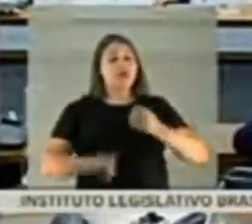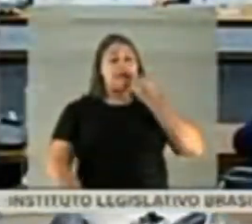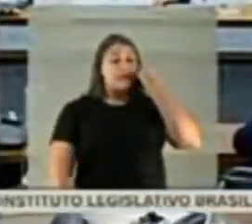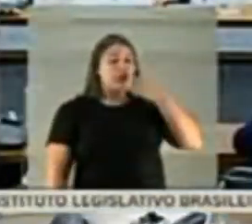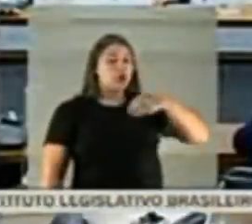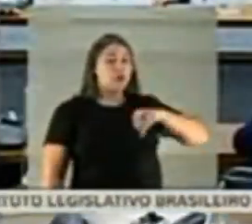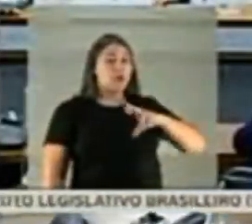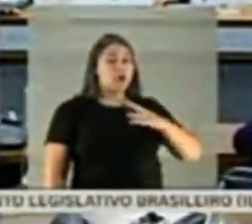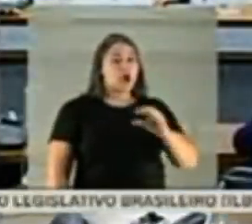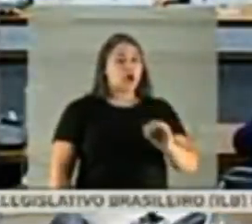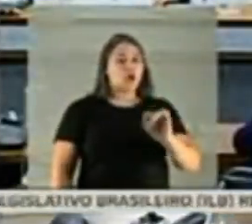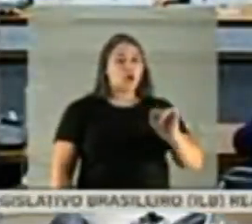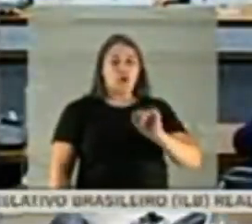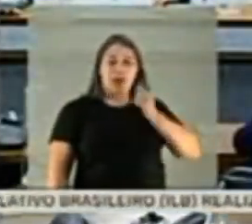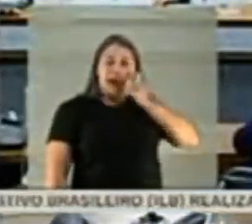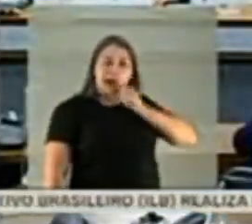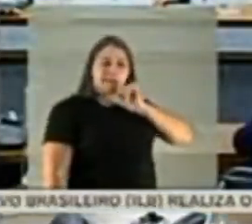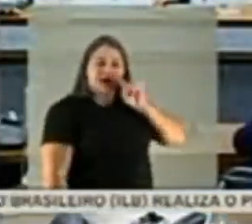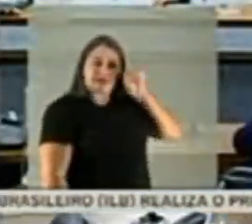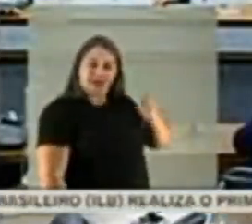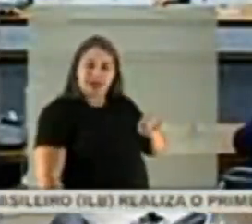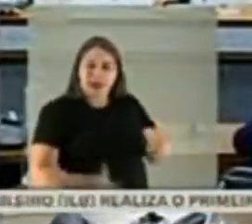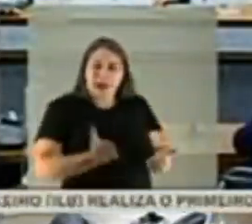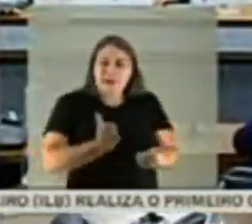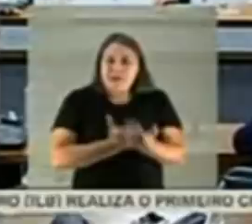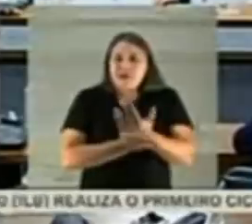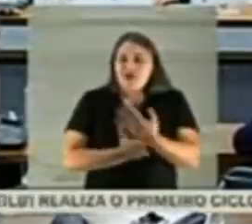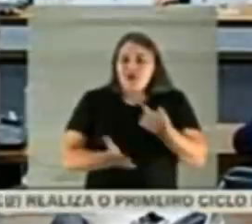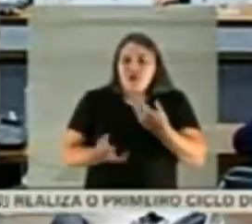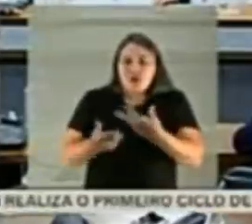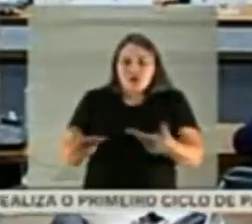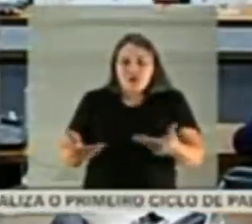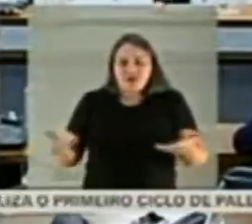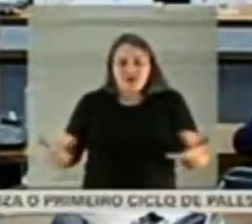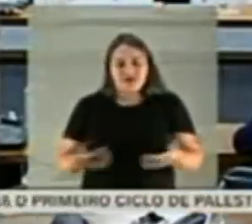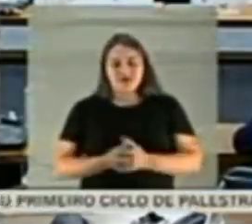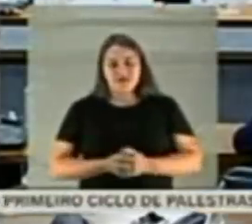a genitora dele aprovou minhas contas.